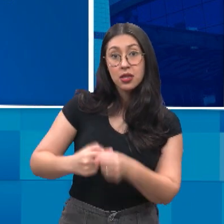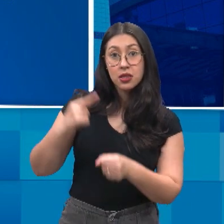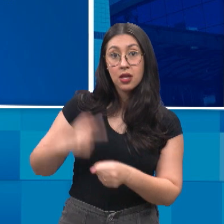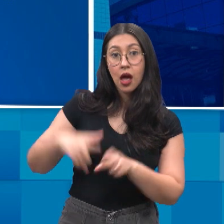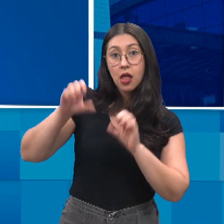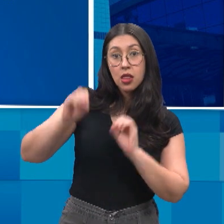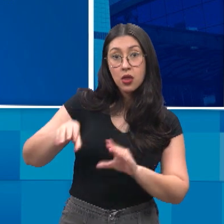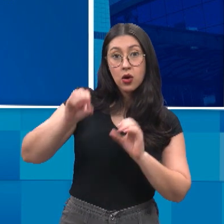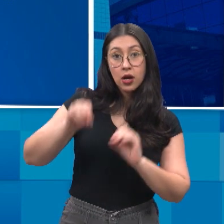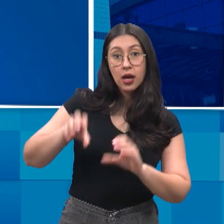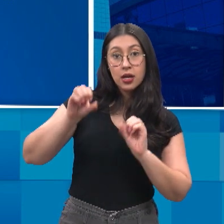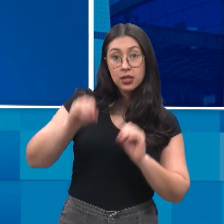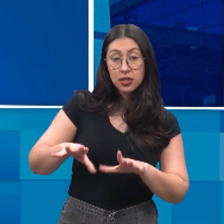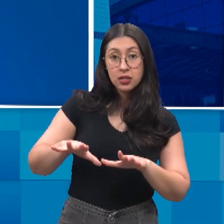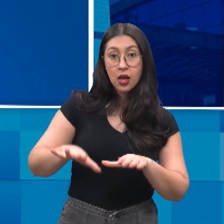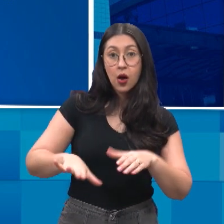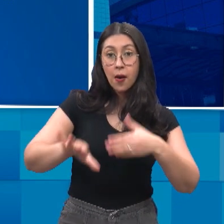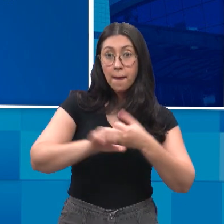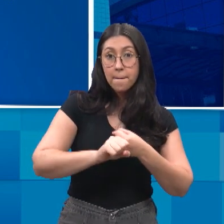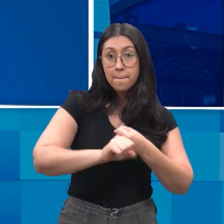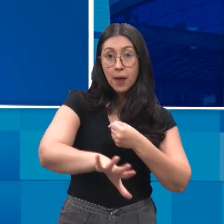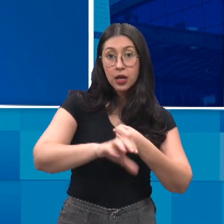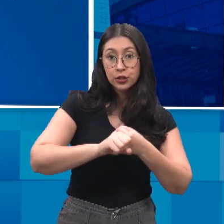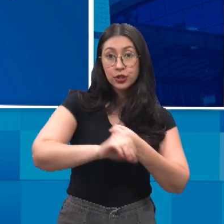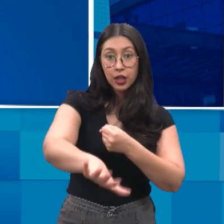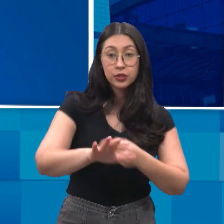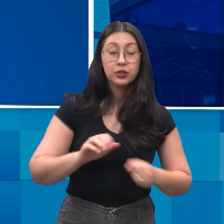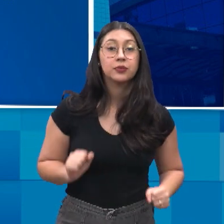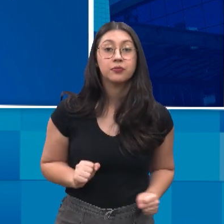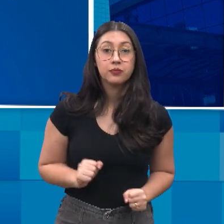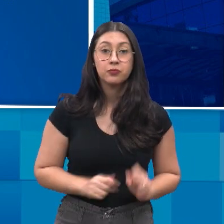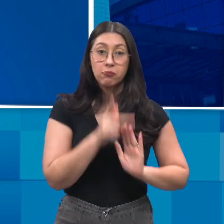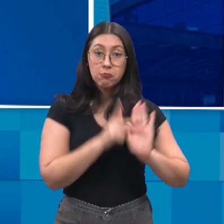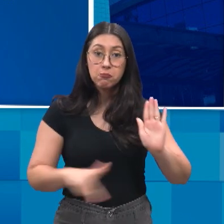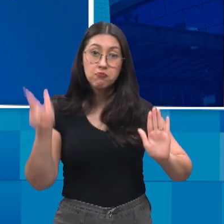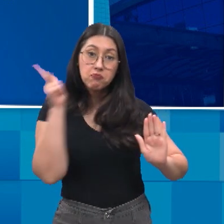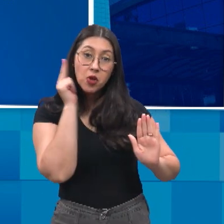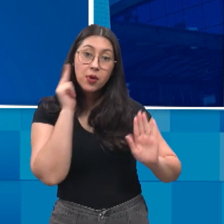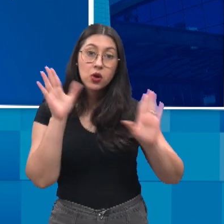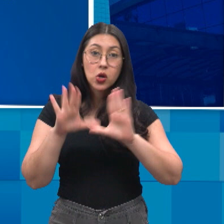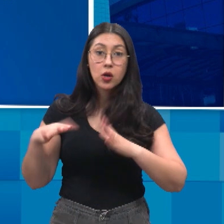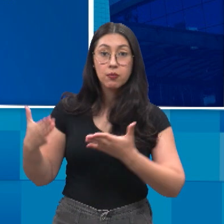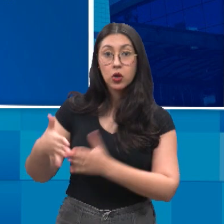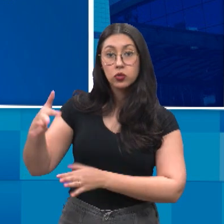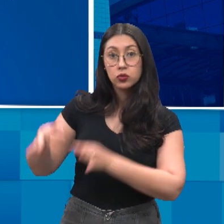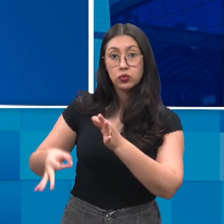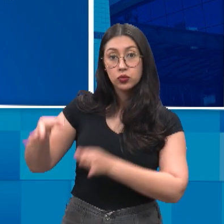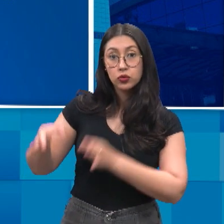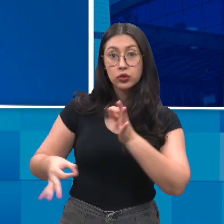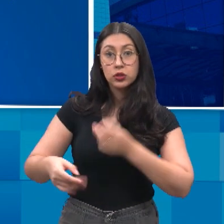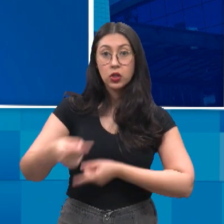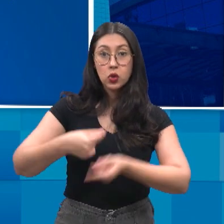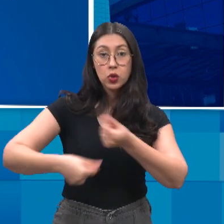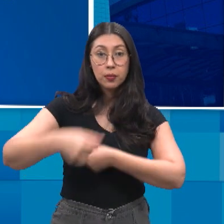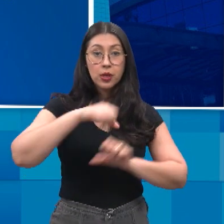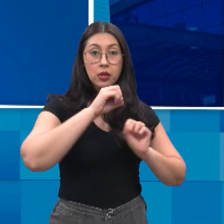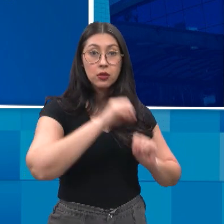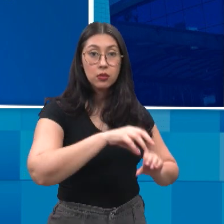Midiática. Rito ordinário, Comissões Justiça, Economia e Educação.